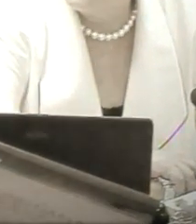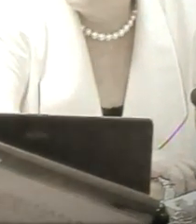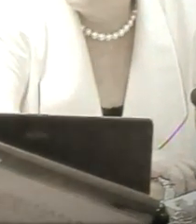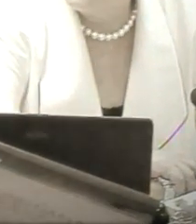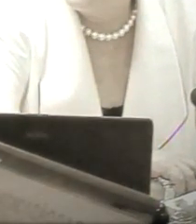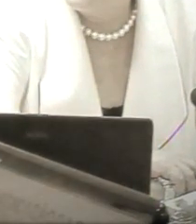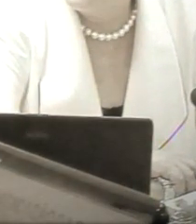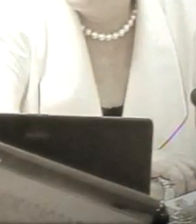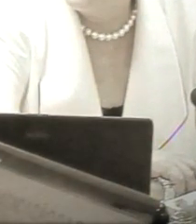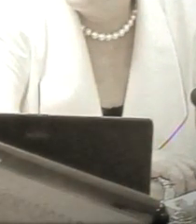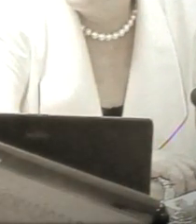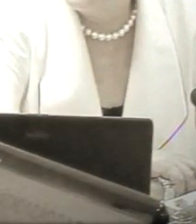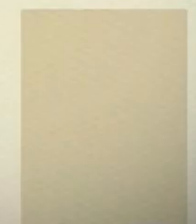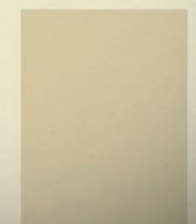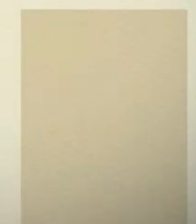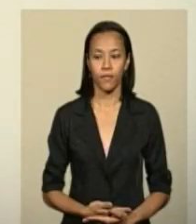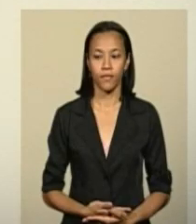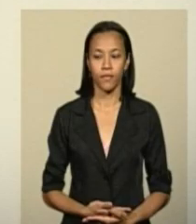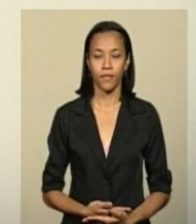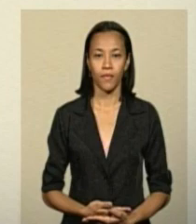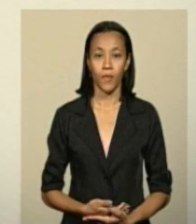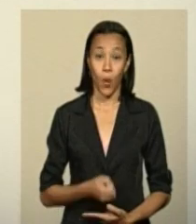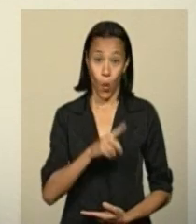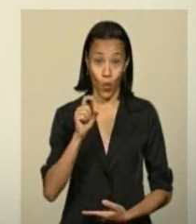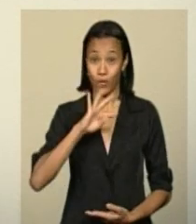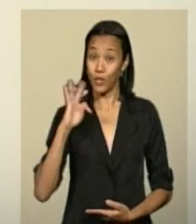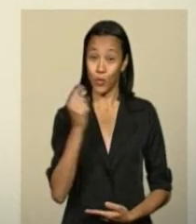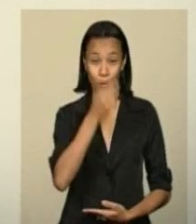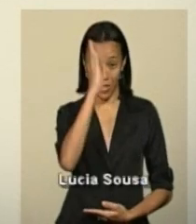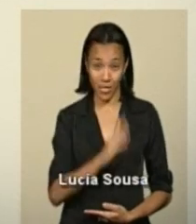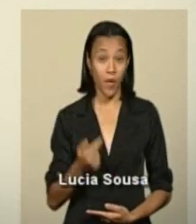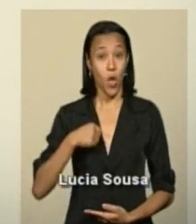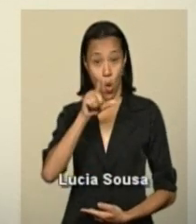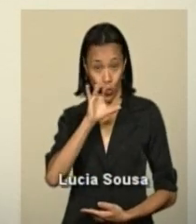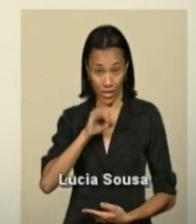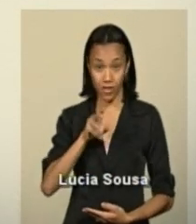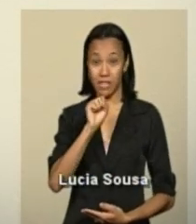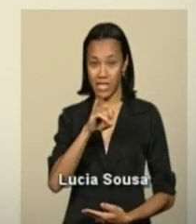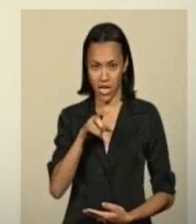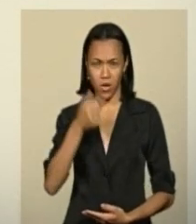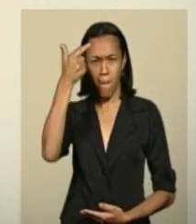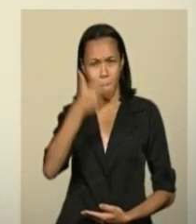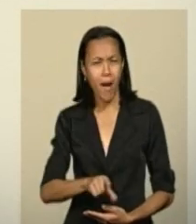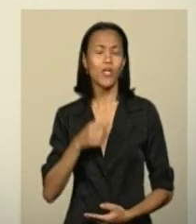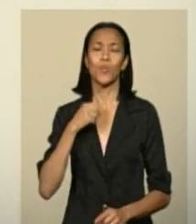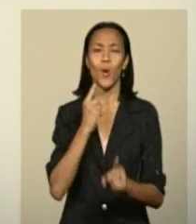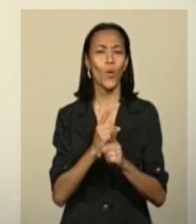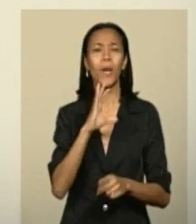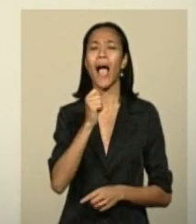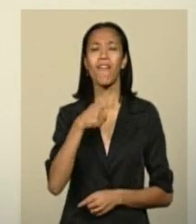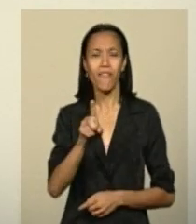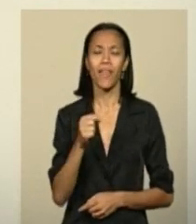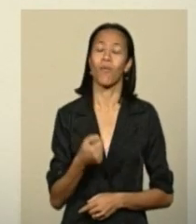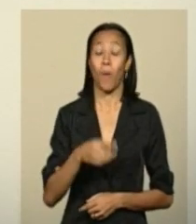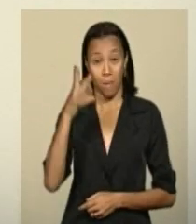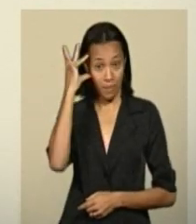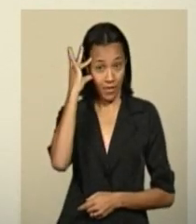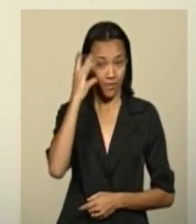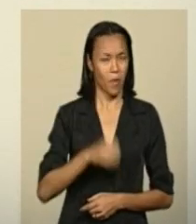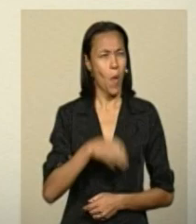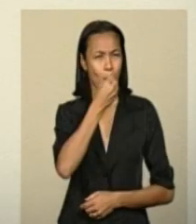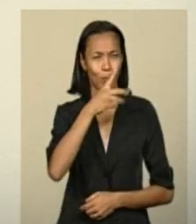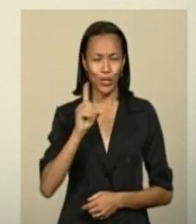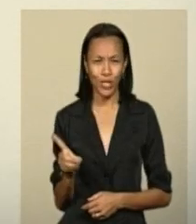café com a Presidenta Olá você em todo o Brasil eu sou o Luciano SAS e estou aqui para mais um café com a presidenta Dilma Bom dia